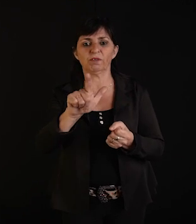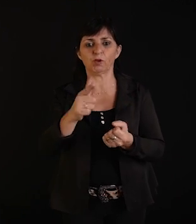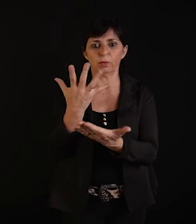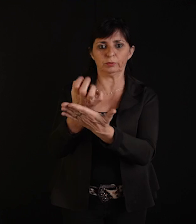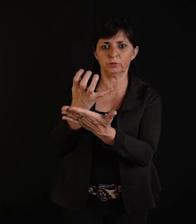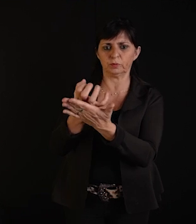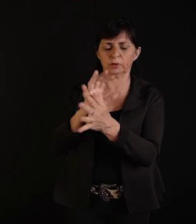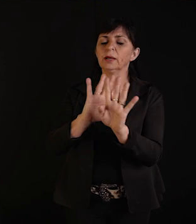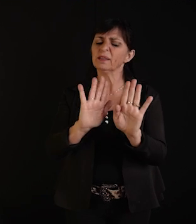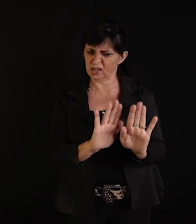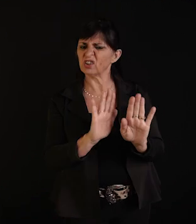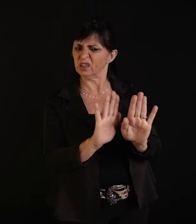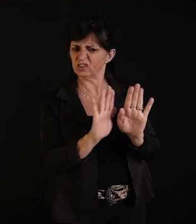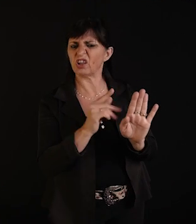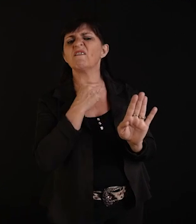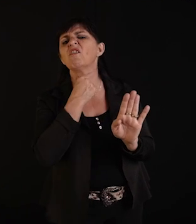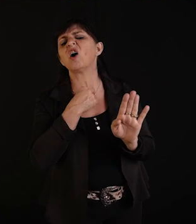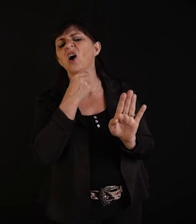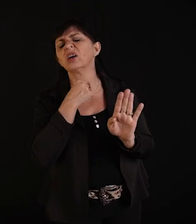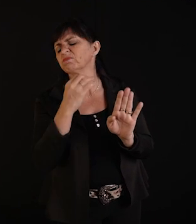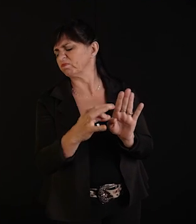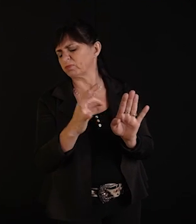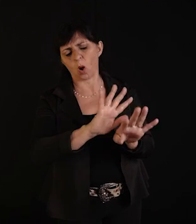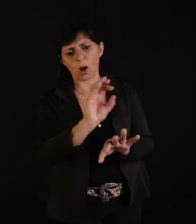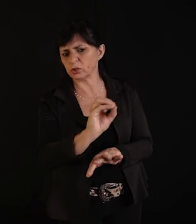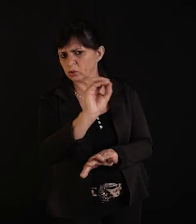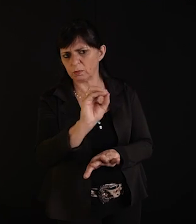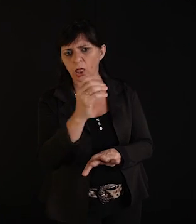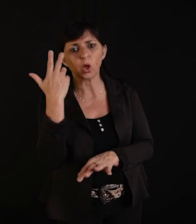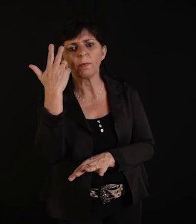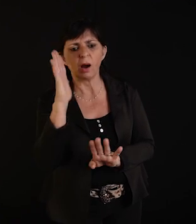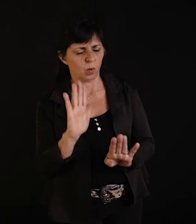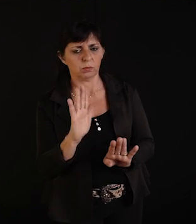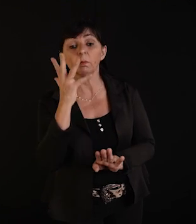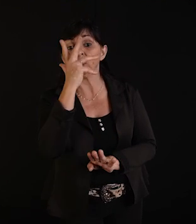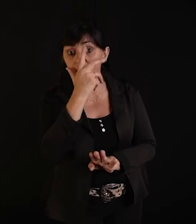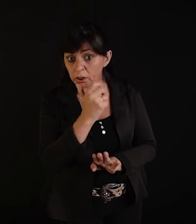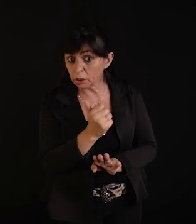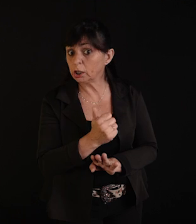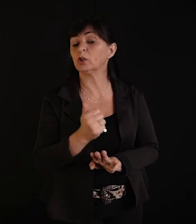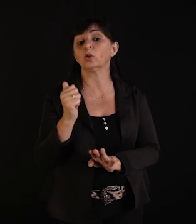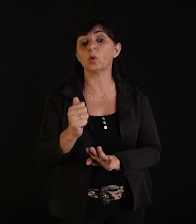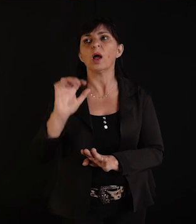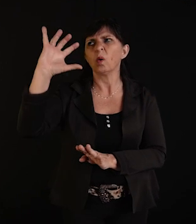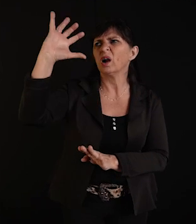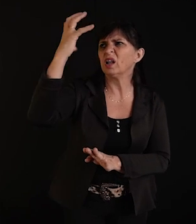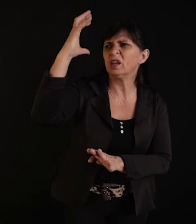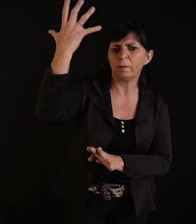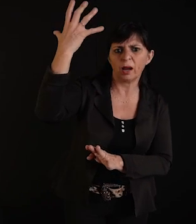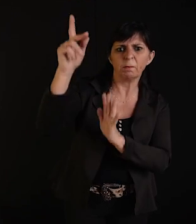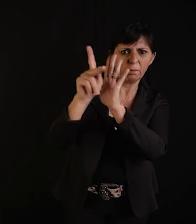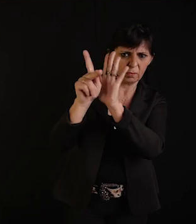Campanha falou, não, vamos deixar como tá. O Gildo também falou, não, deixa assim, deixa natural, tá bonito, tá assim, é o clima do dia e tal,